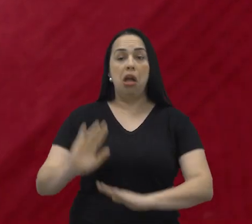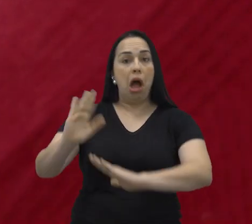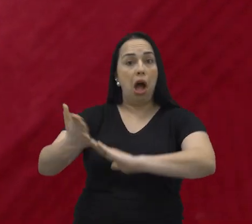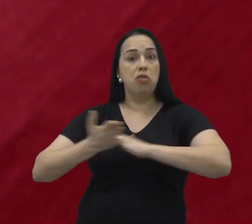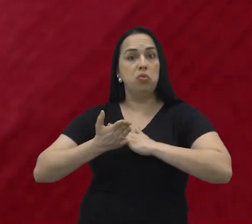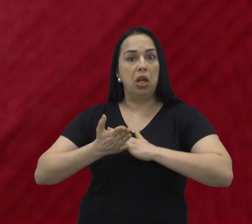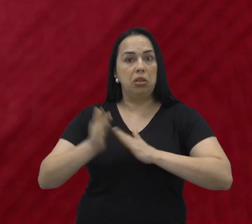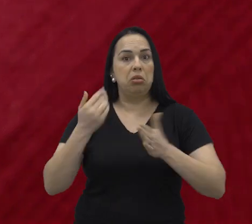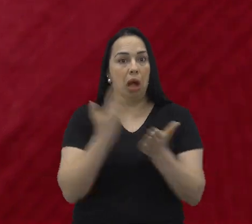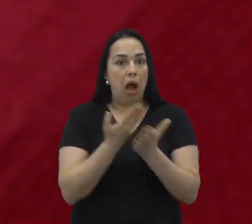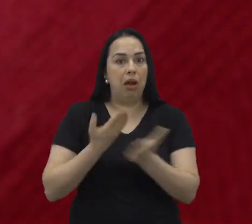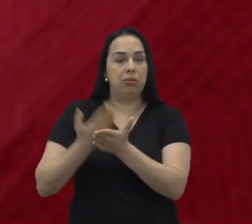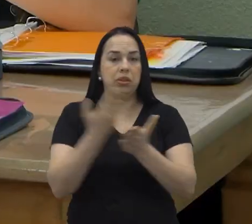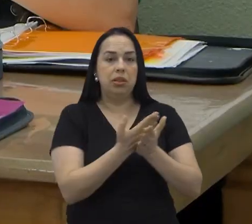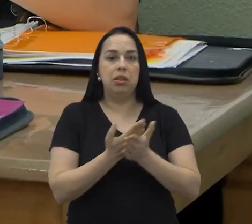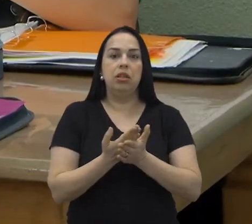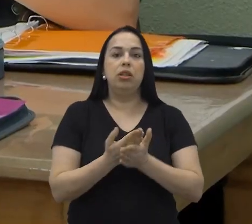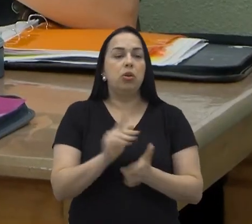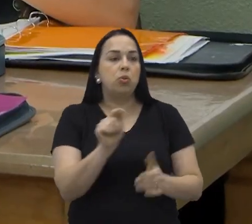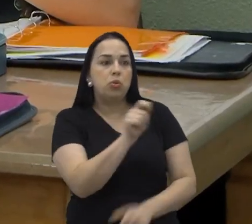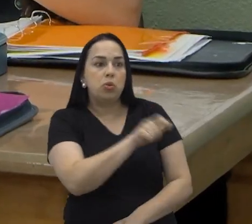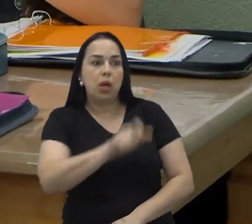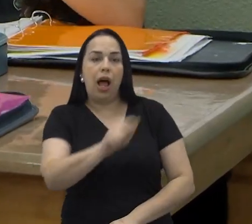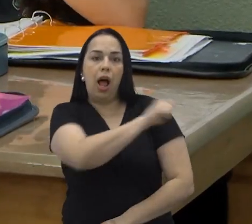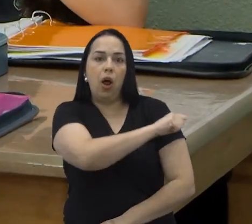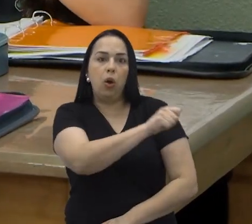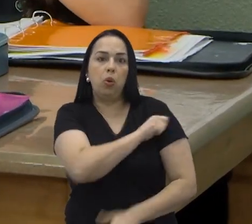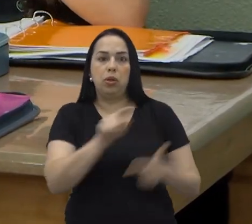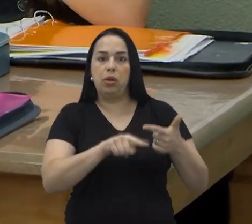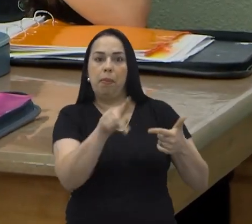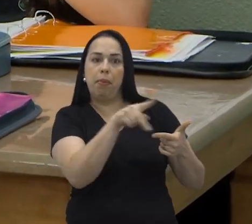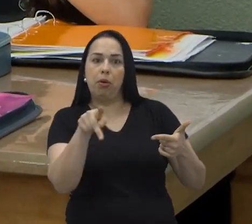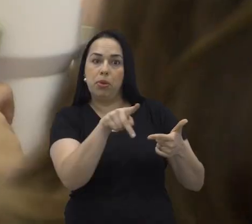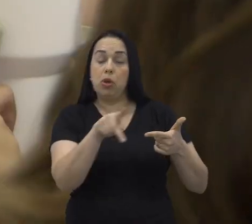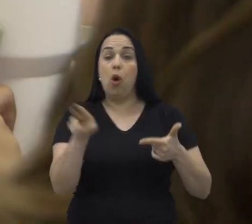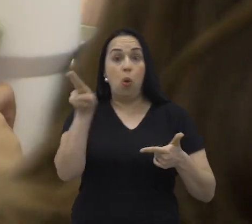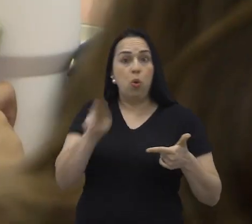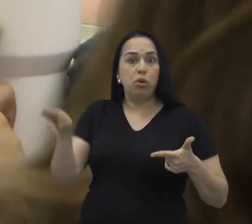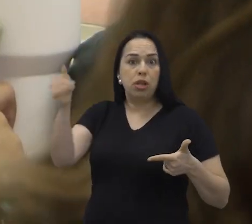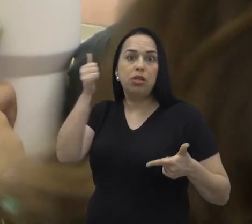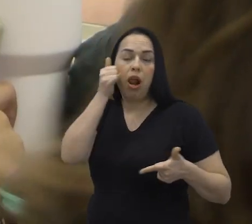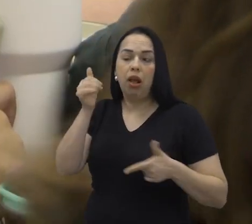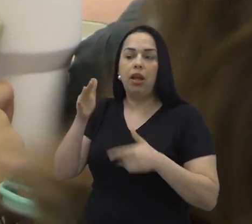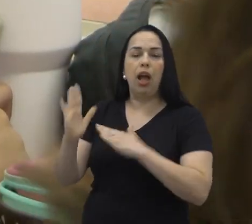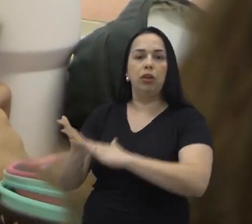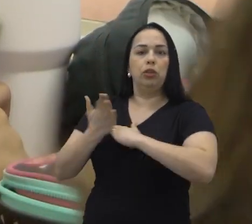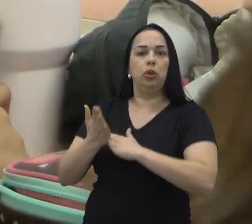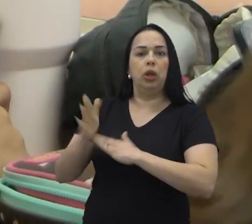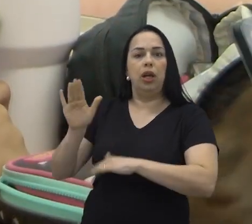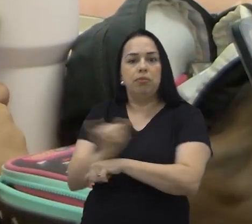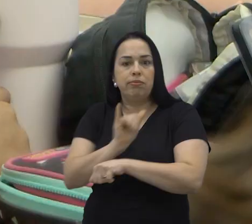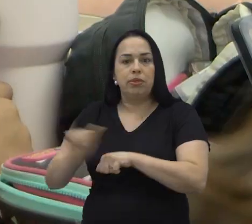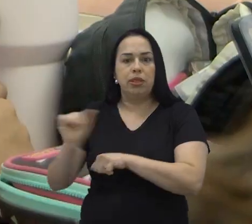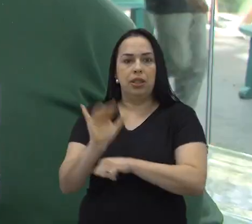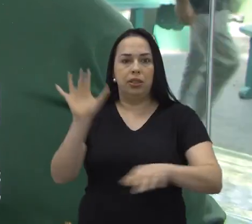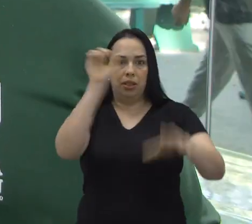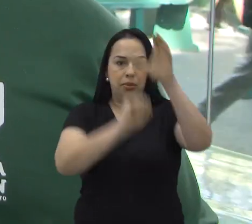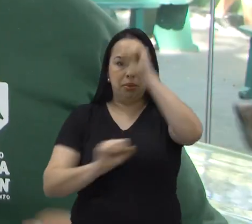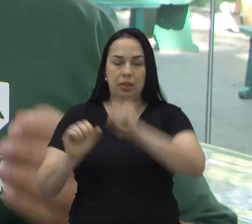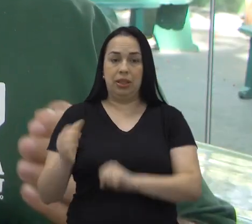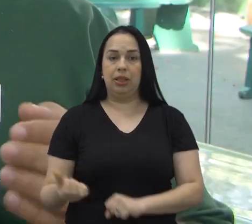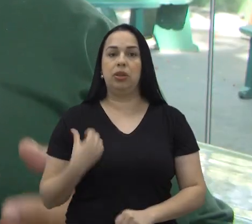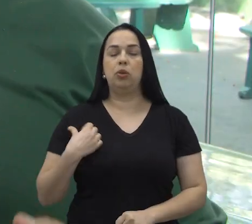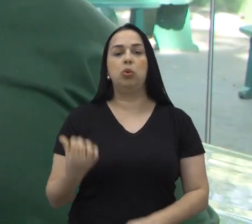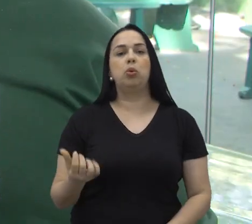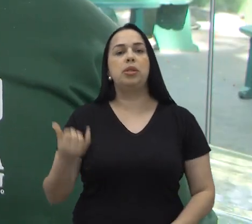eles fazem parte da aula. São usados por alunos e professores como uma ferramenta de aprendizagem. O